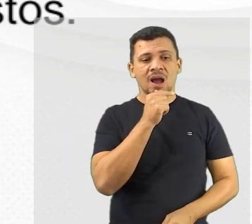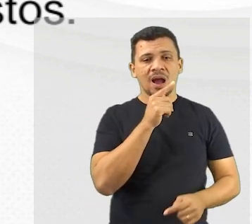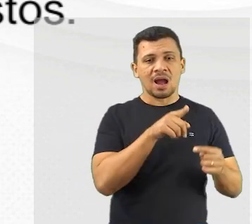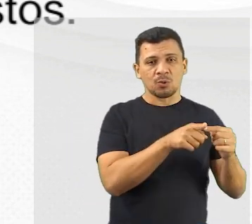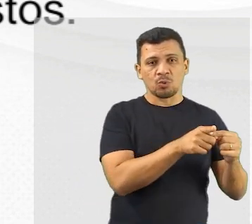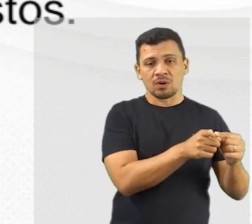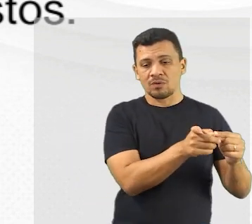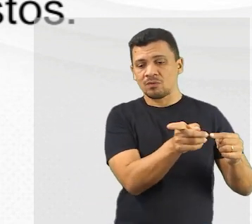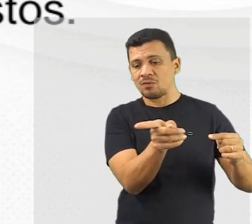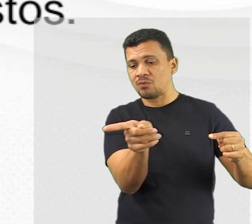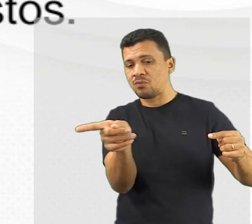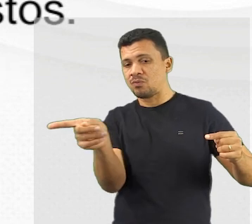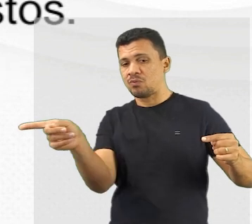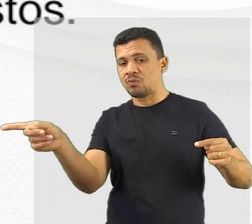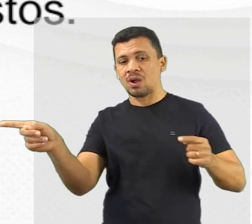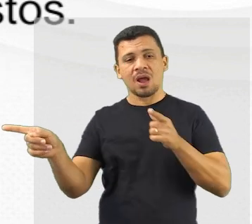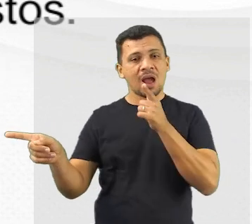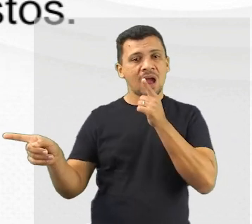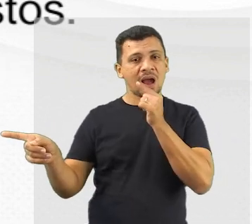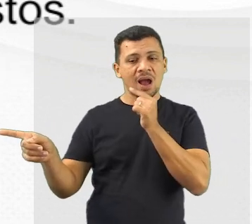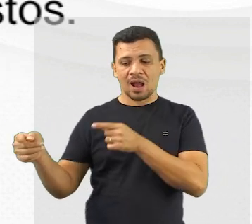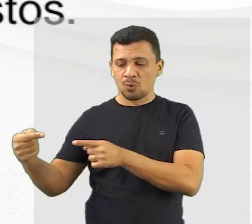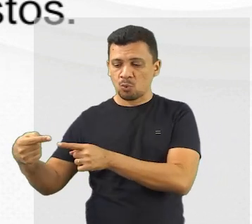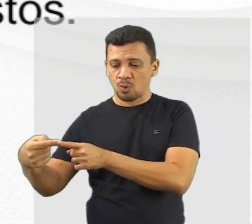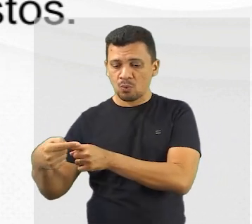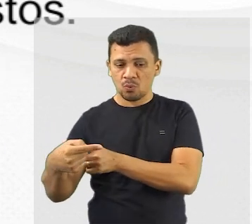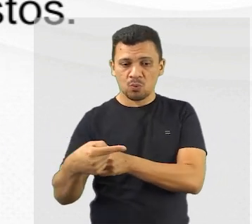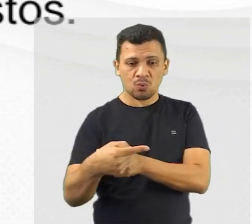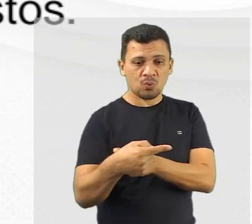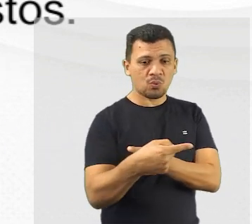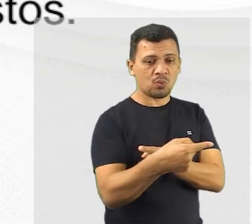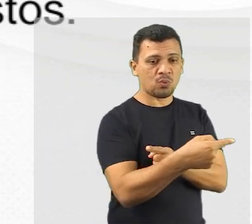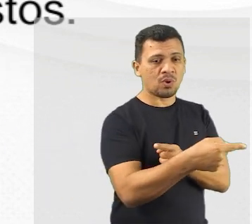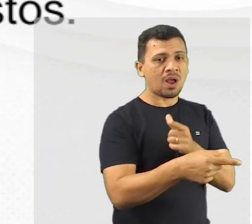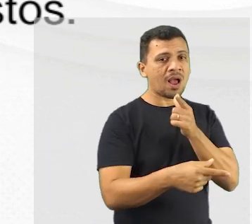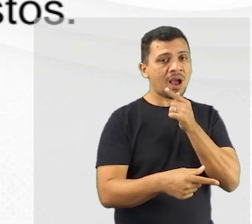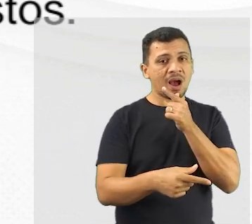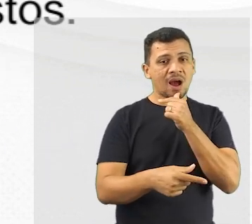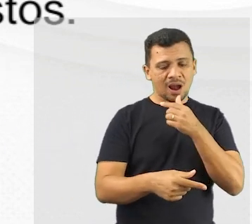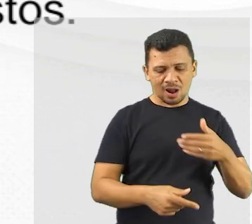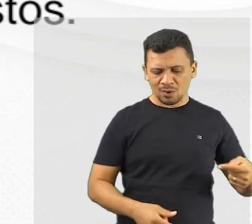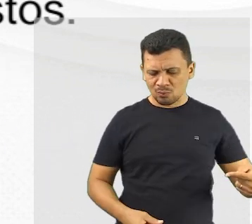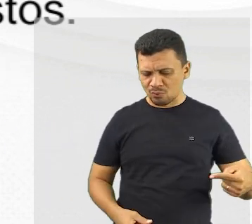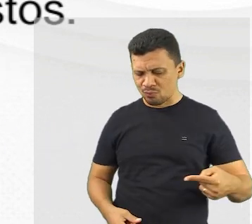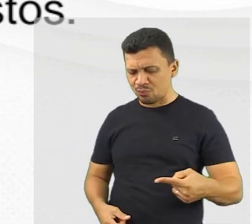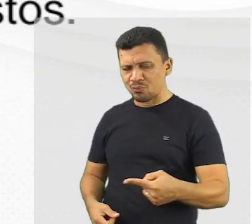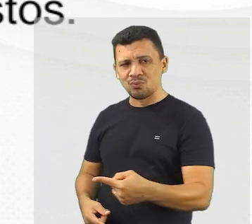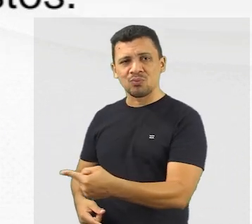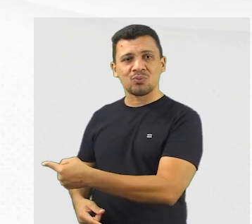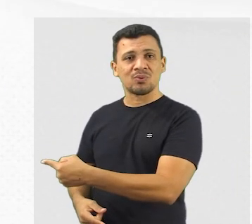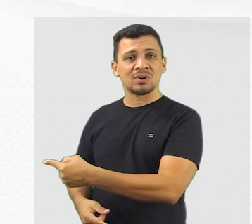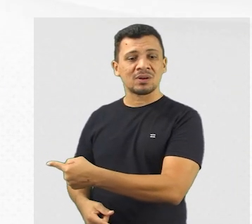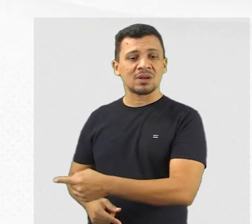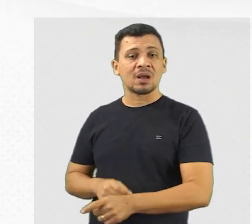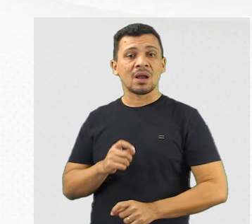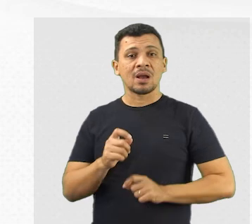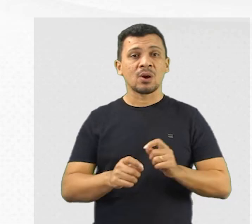nesse sentido aqui e vou levar água nesse sentido aqui. Para que isso, professor? A gente está falando de